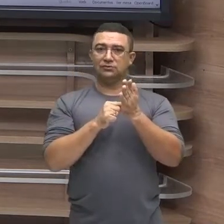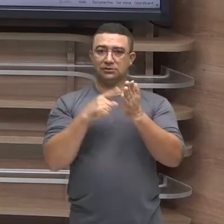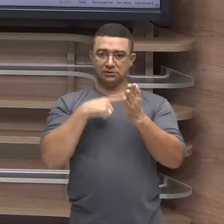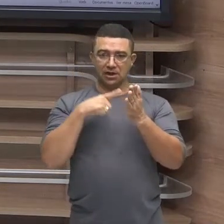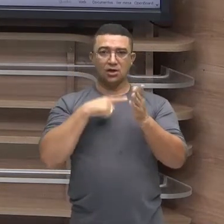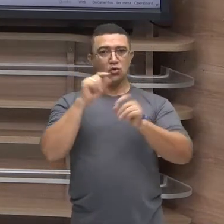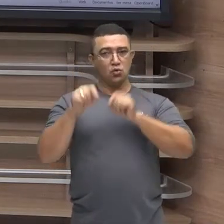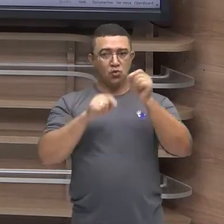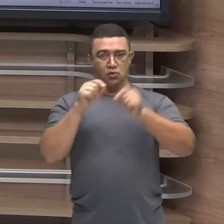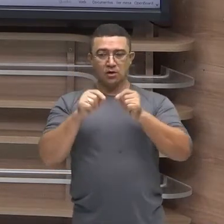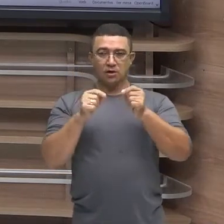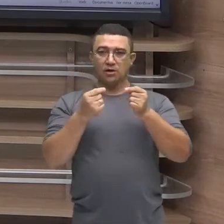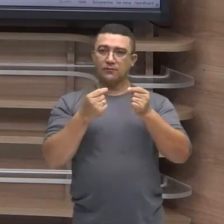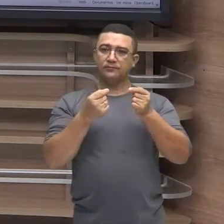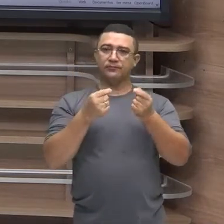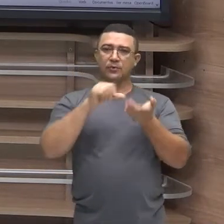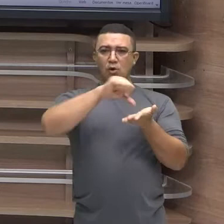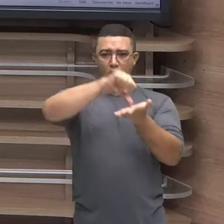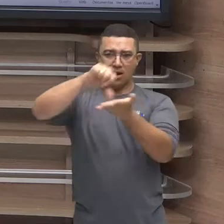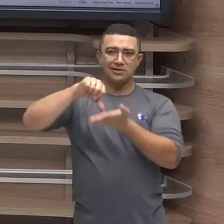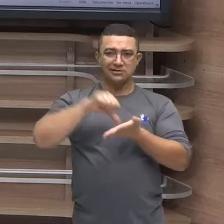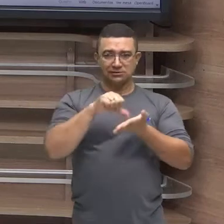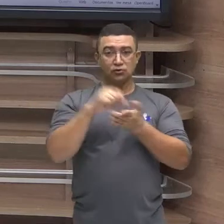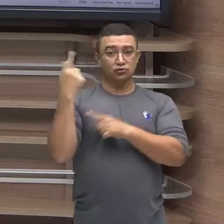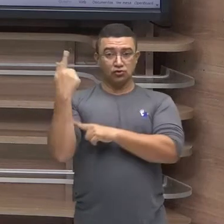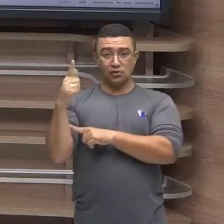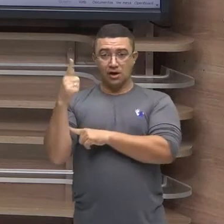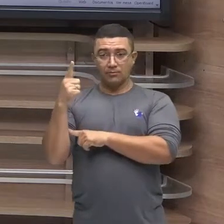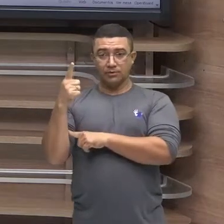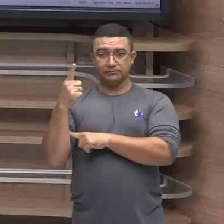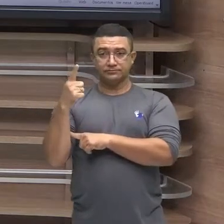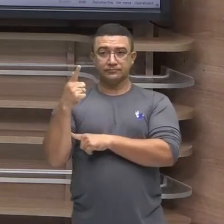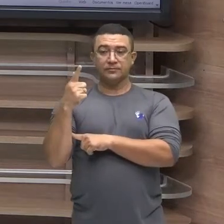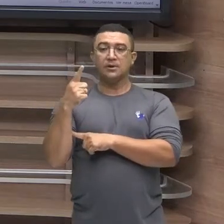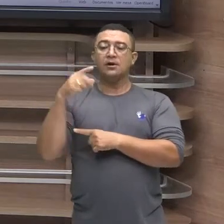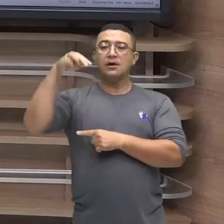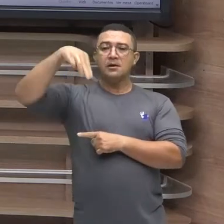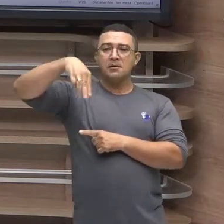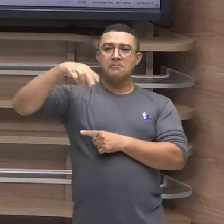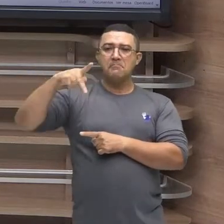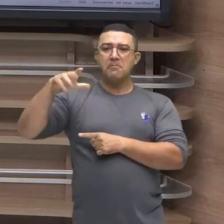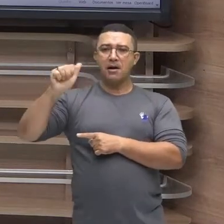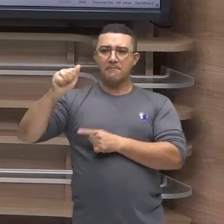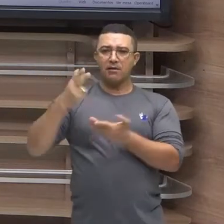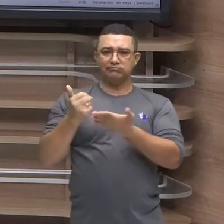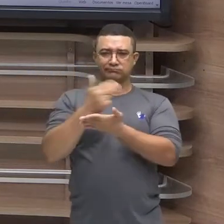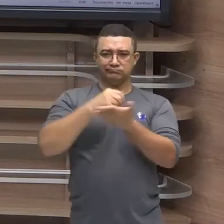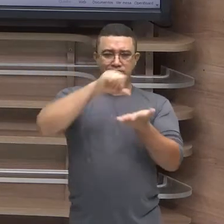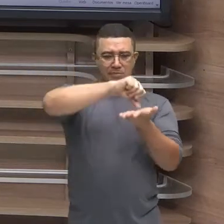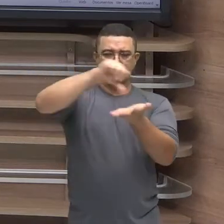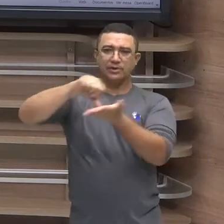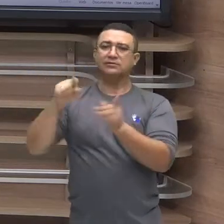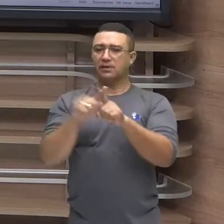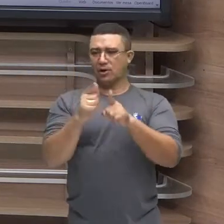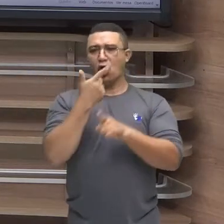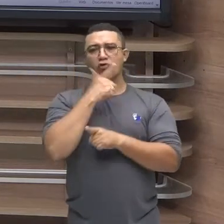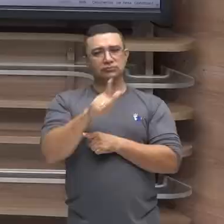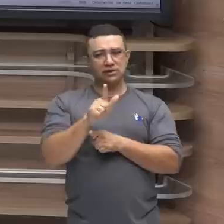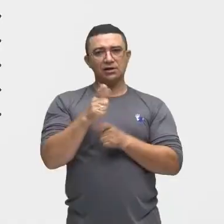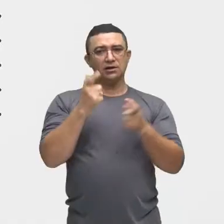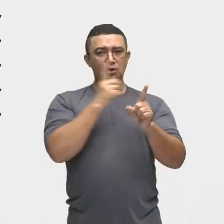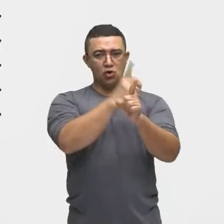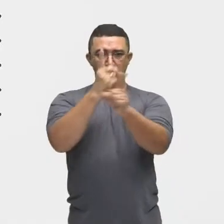coordenada geográfica. E no mapa a gente também consegue observar aí qualquer coordenada geográfica que a gente vai ver